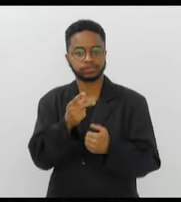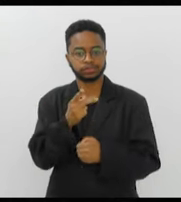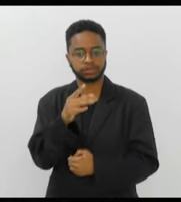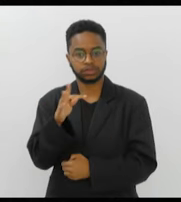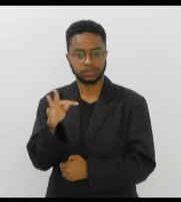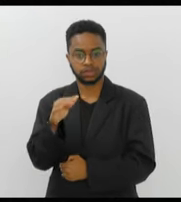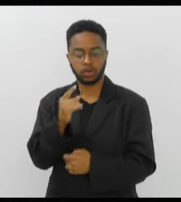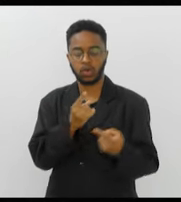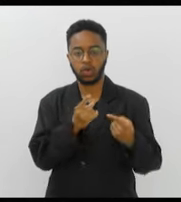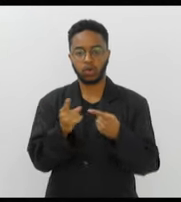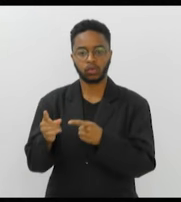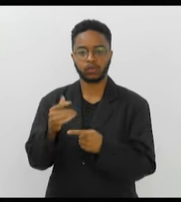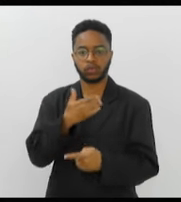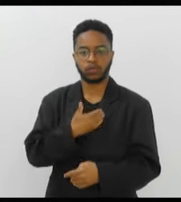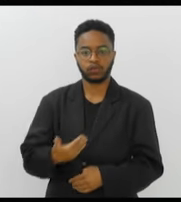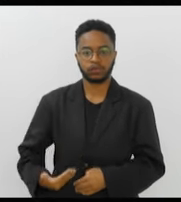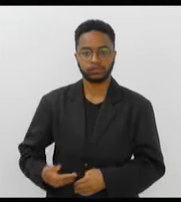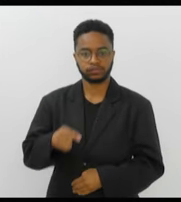oposição ao governo de vocês.